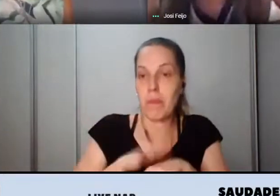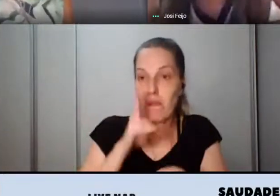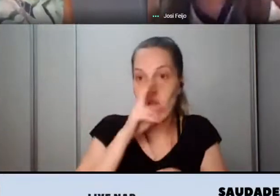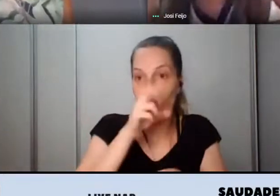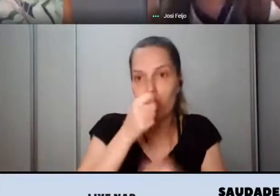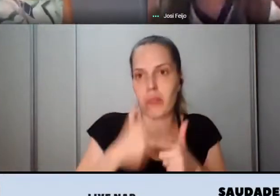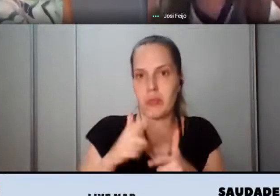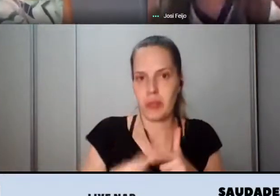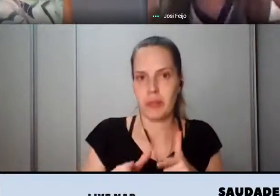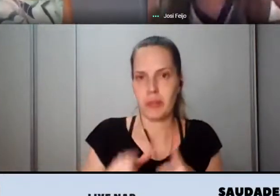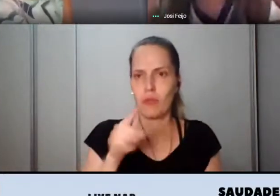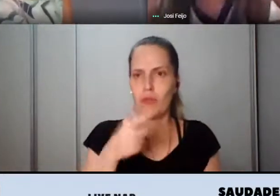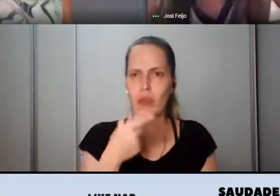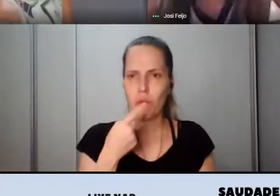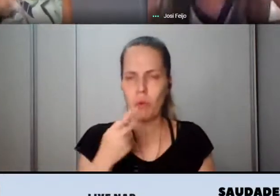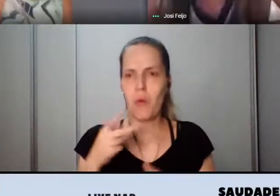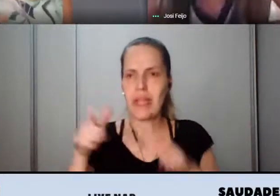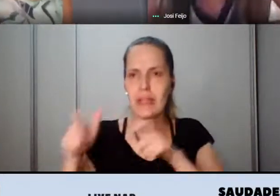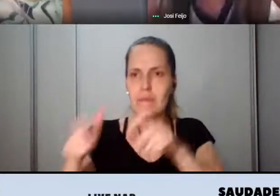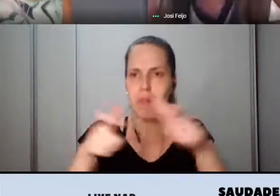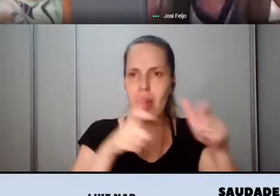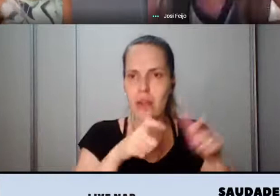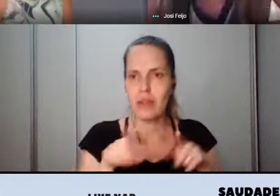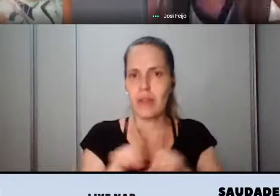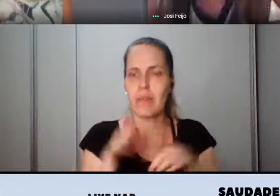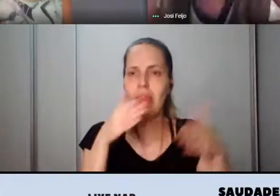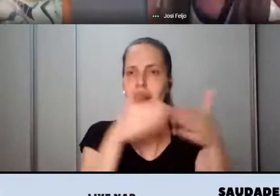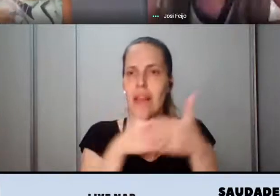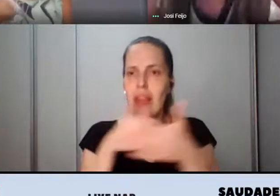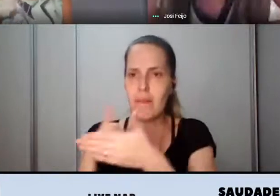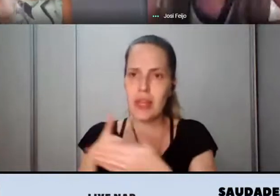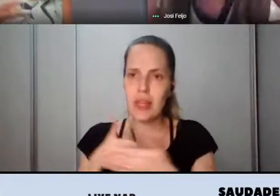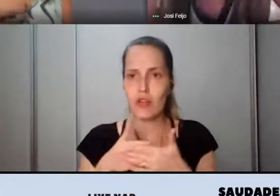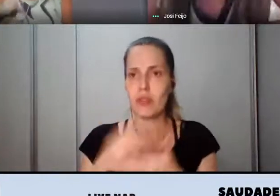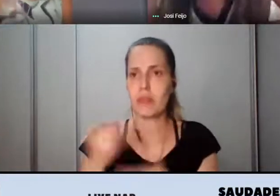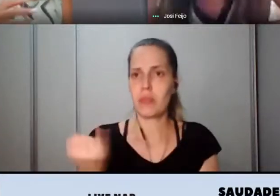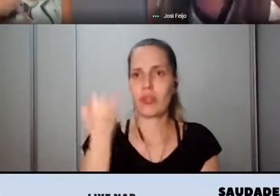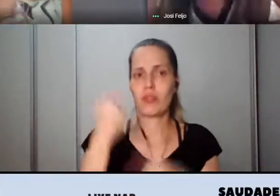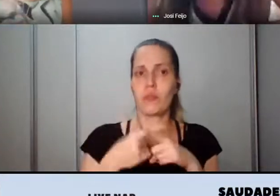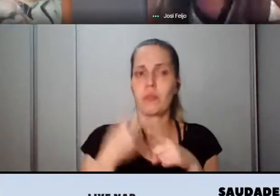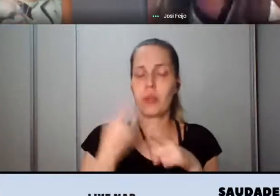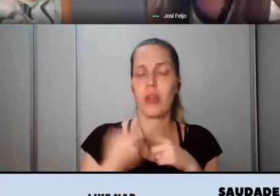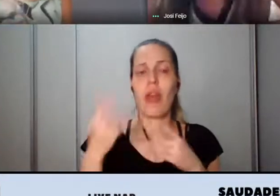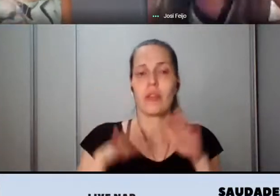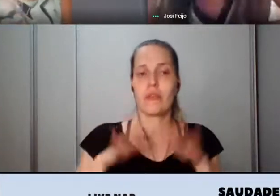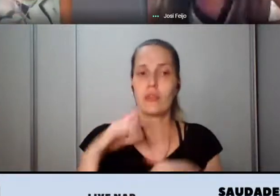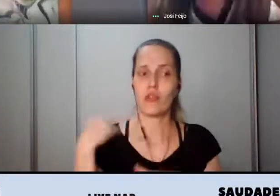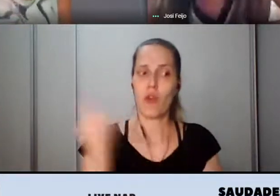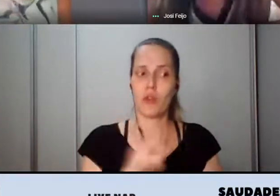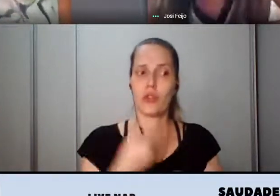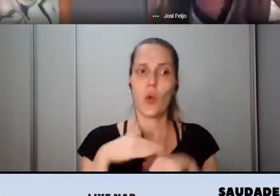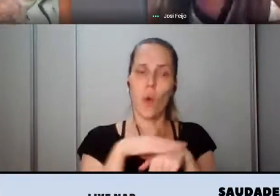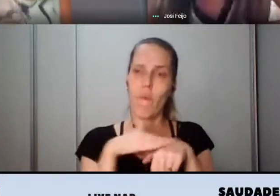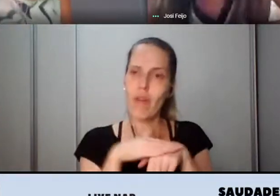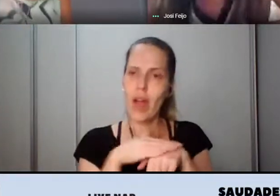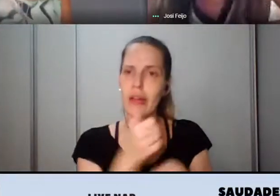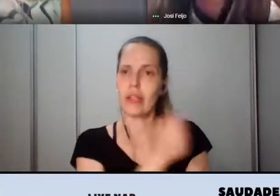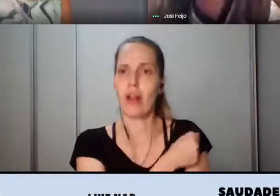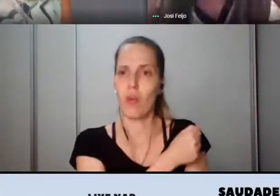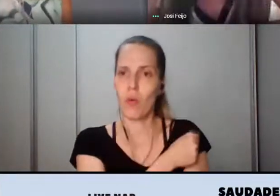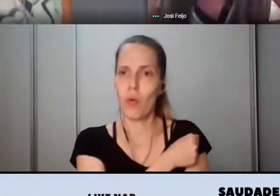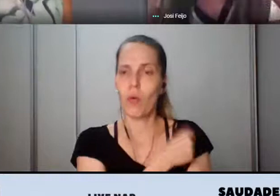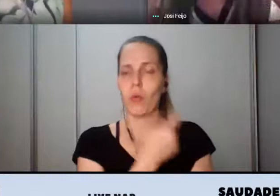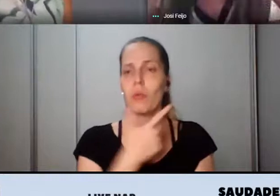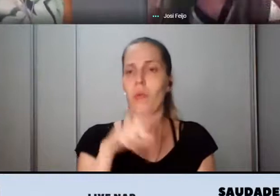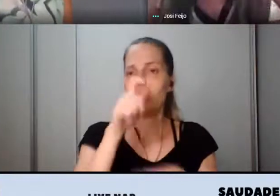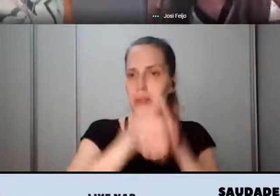e dos limites, isso é super importante, porque às vezes a gente traz isso conversando com outras pessoas, enfim, alunos, outras